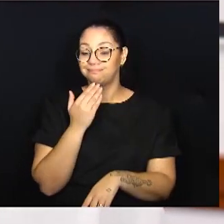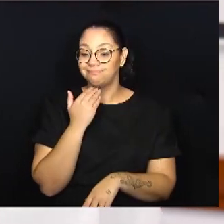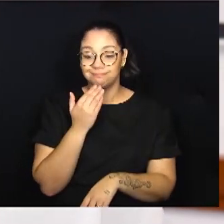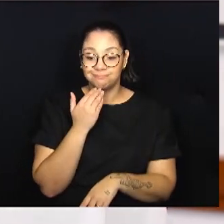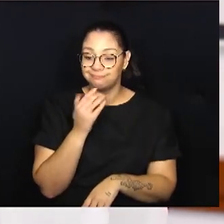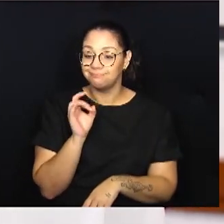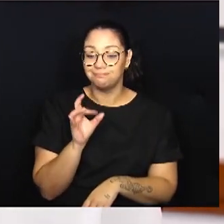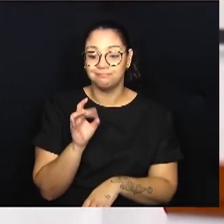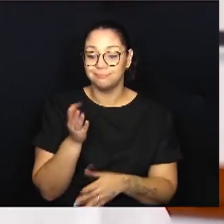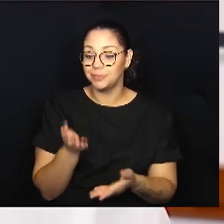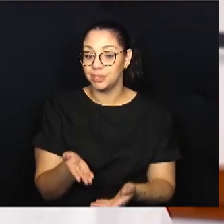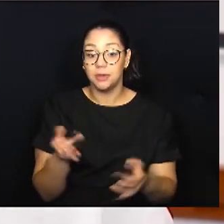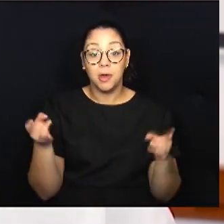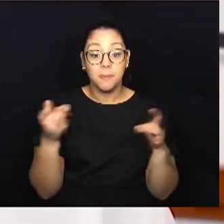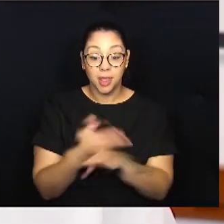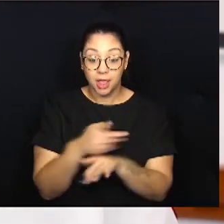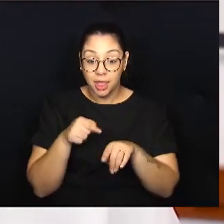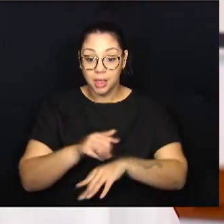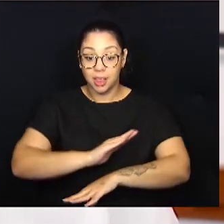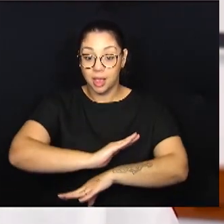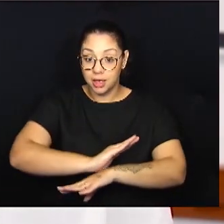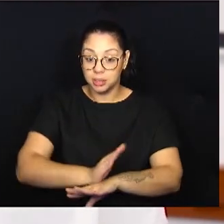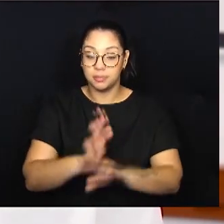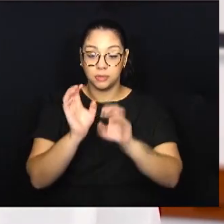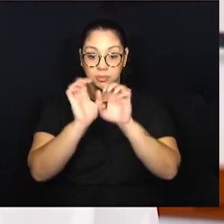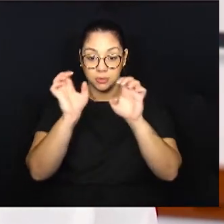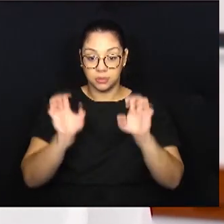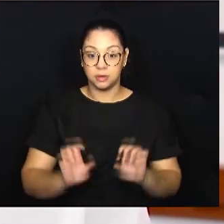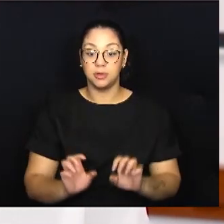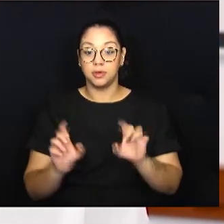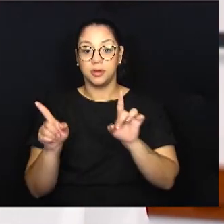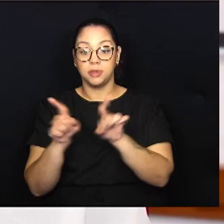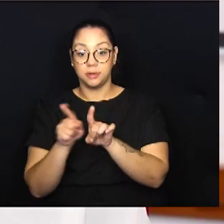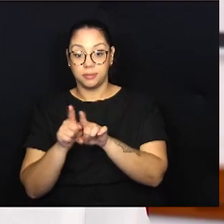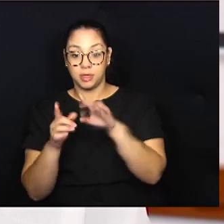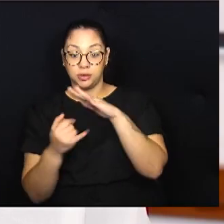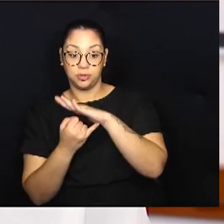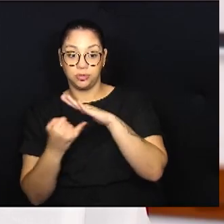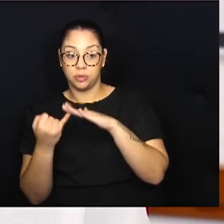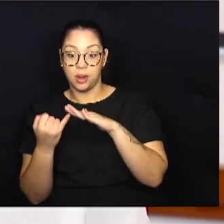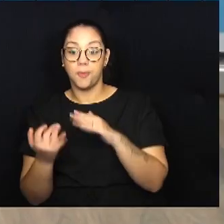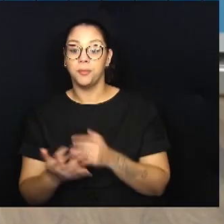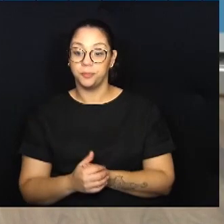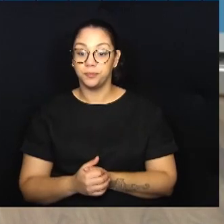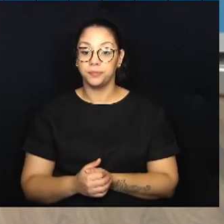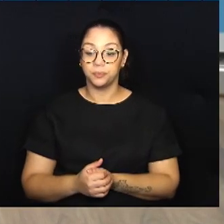para que a gente combata esse racismo estrutural e esse racismo institucional.